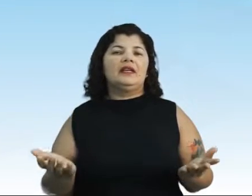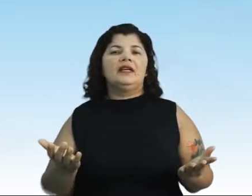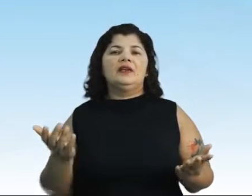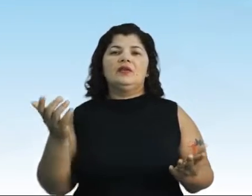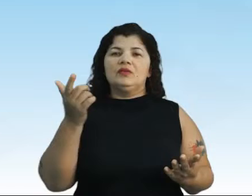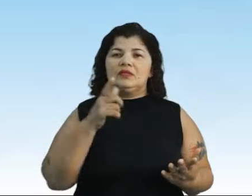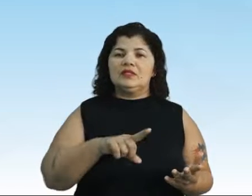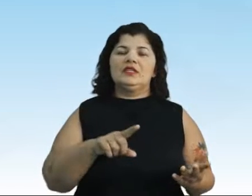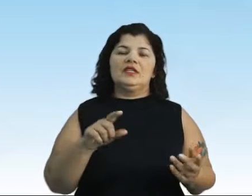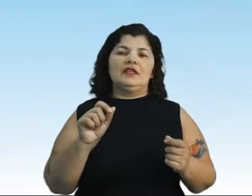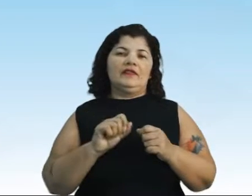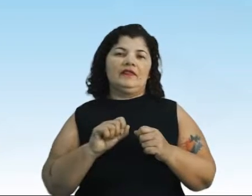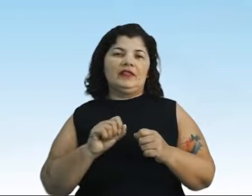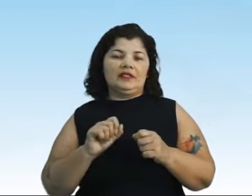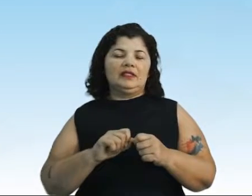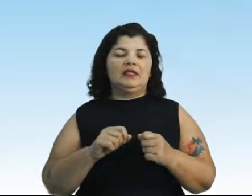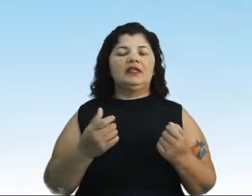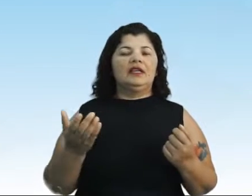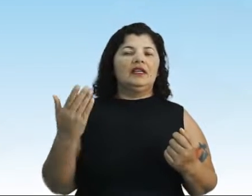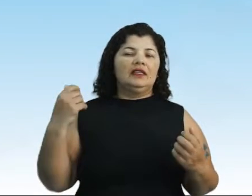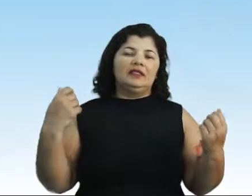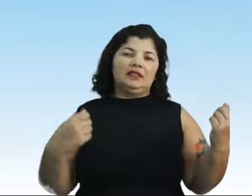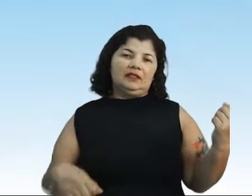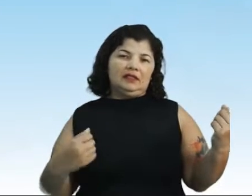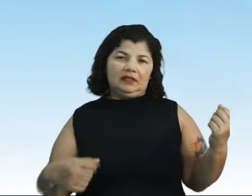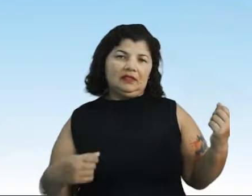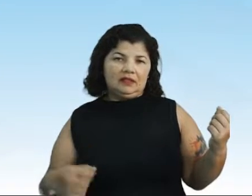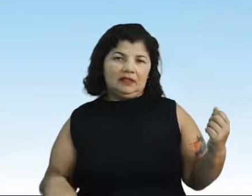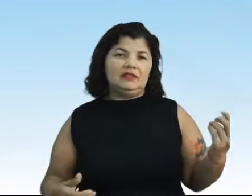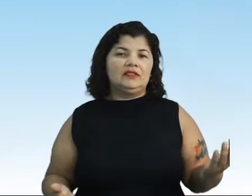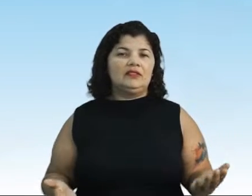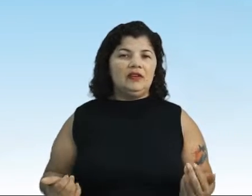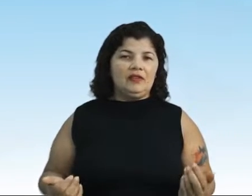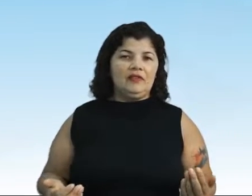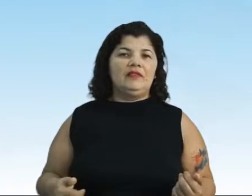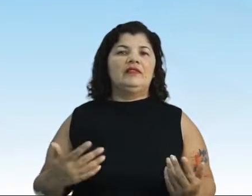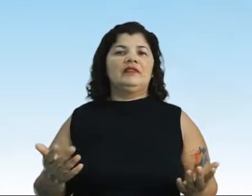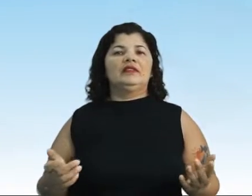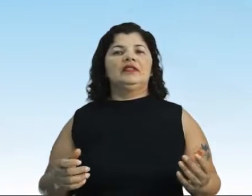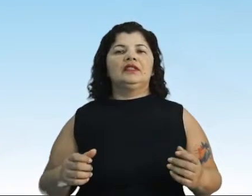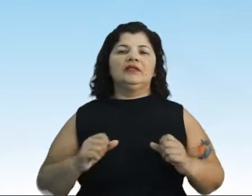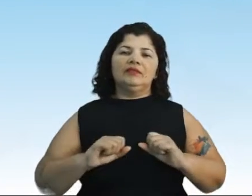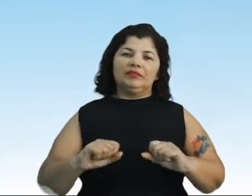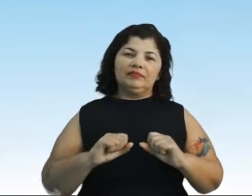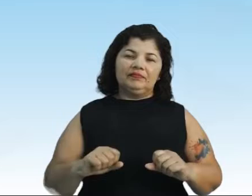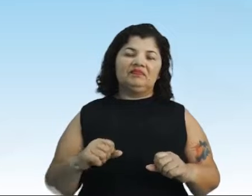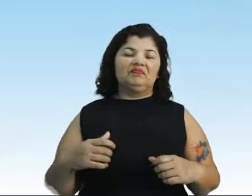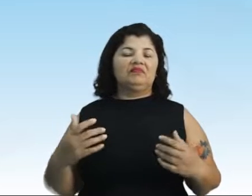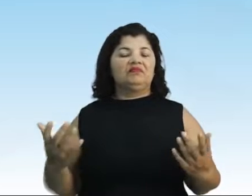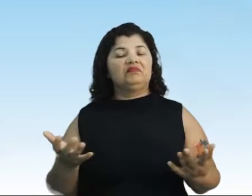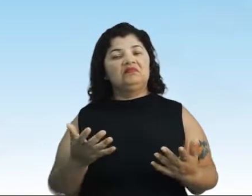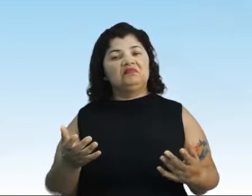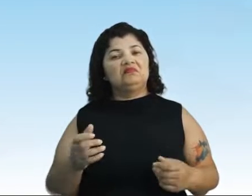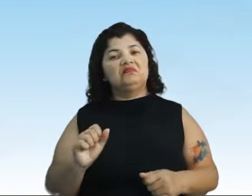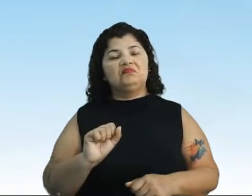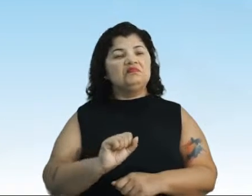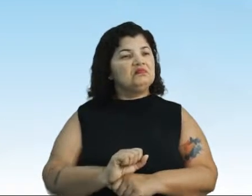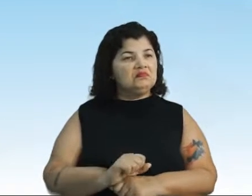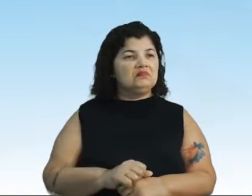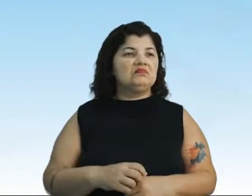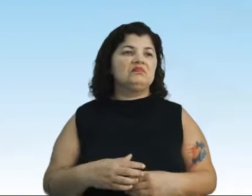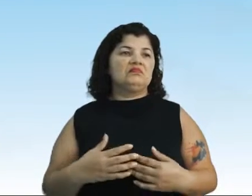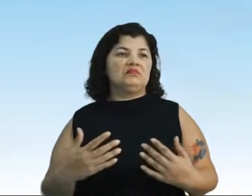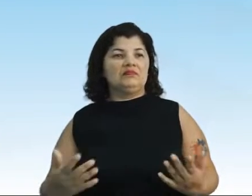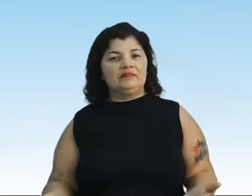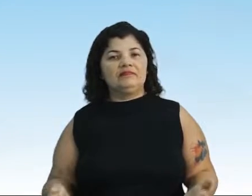conseguia tocar violão quando eu era mais jovem. Eu sabia correr bastante, de repente agora eu estou tão velha, não consigo mais